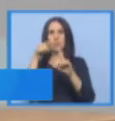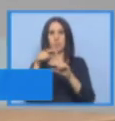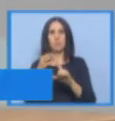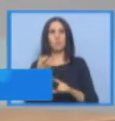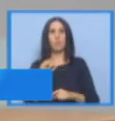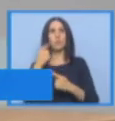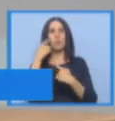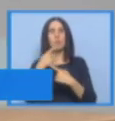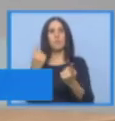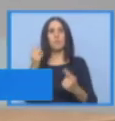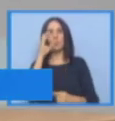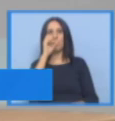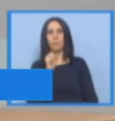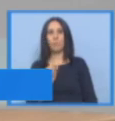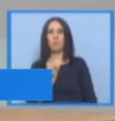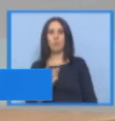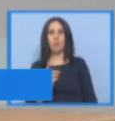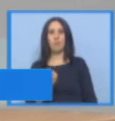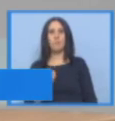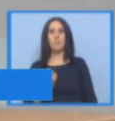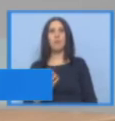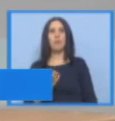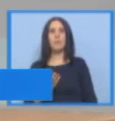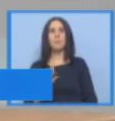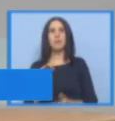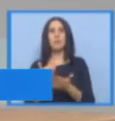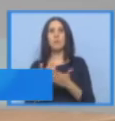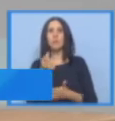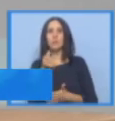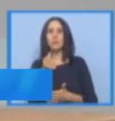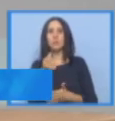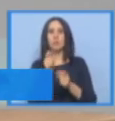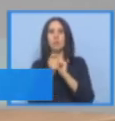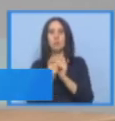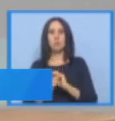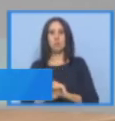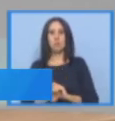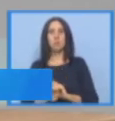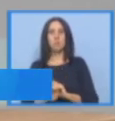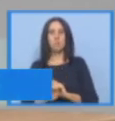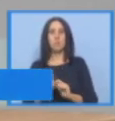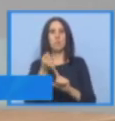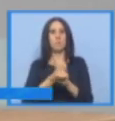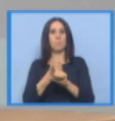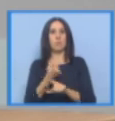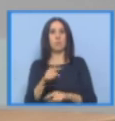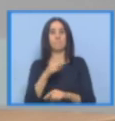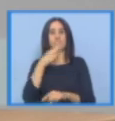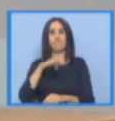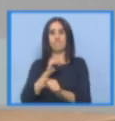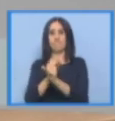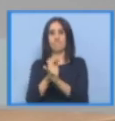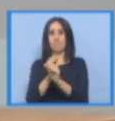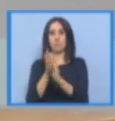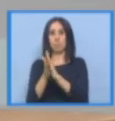pelo Governo é precisamente esse, é fazer aqui um conjunto de alterações para combater a precariedade laboral, que